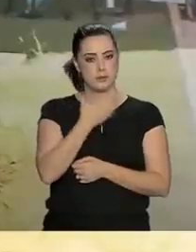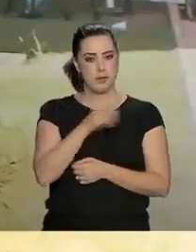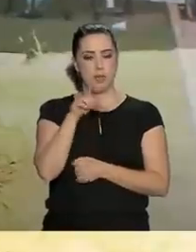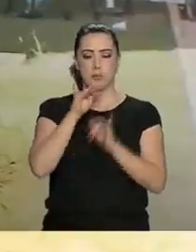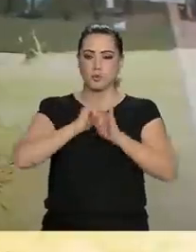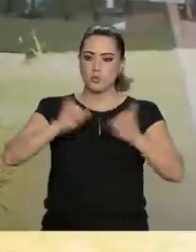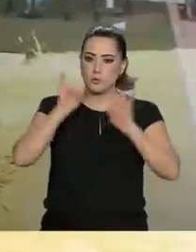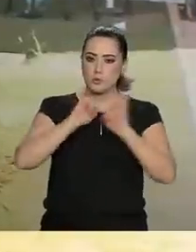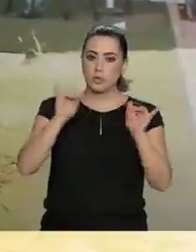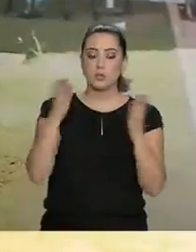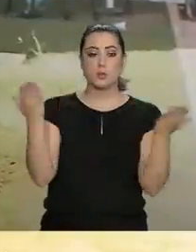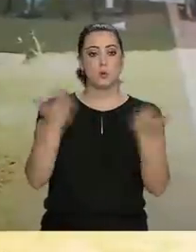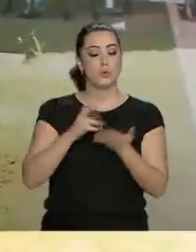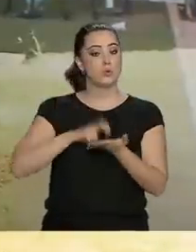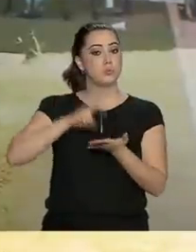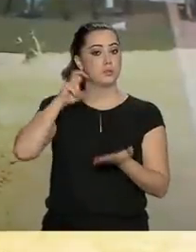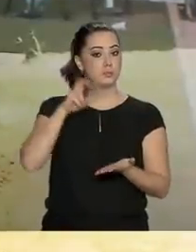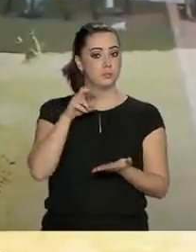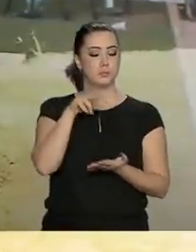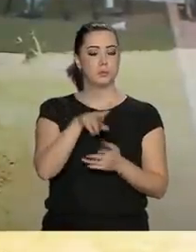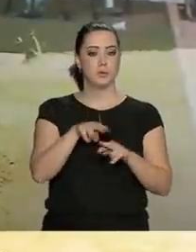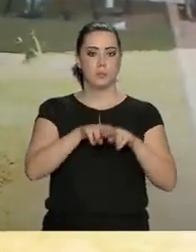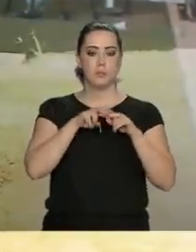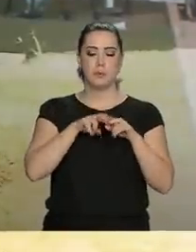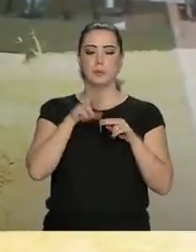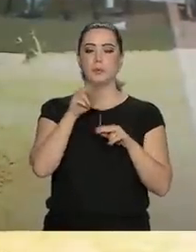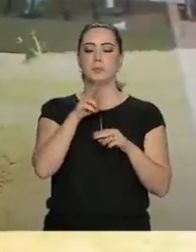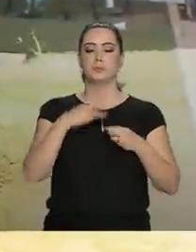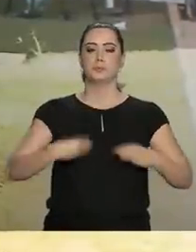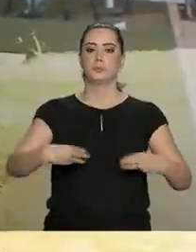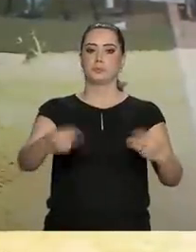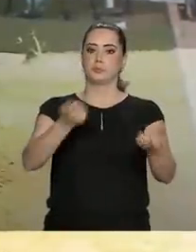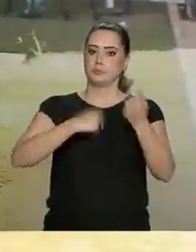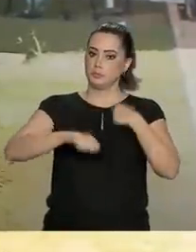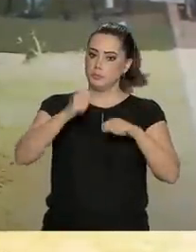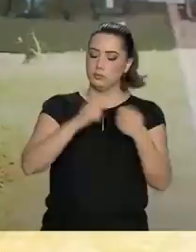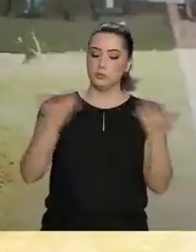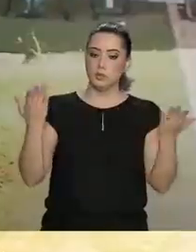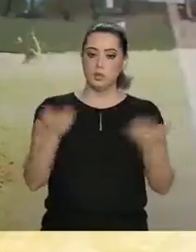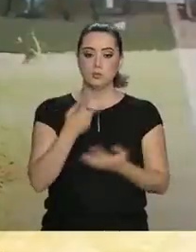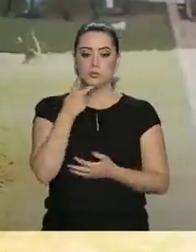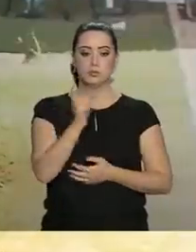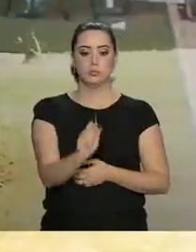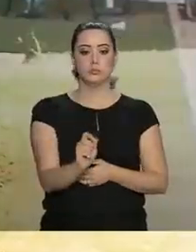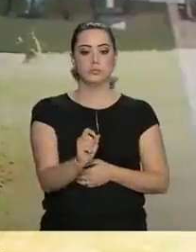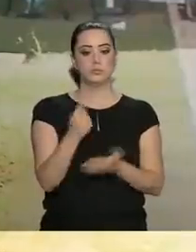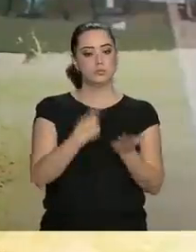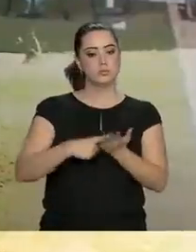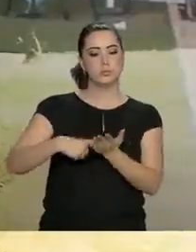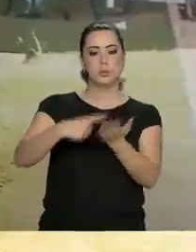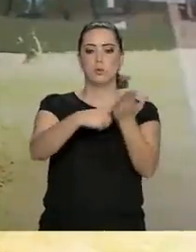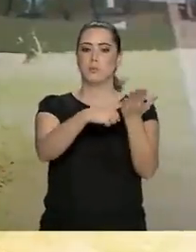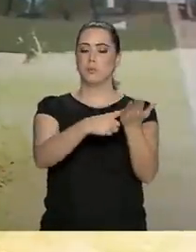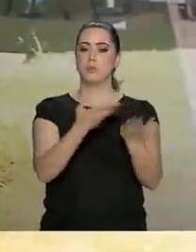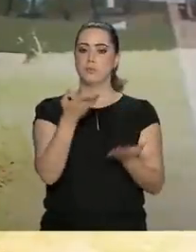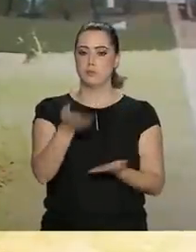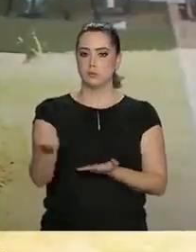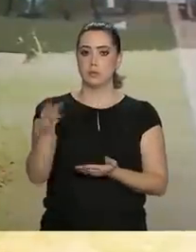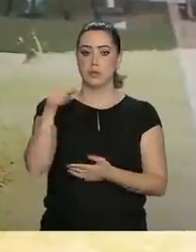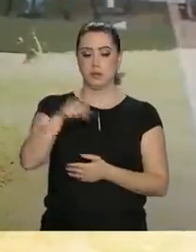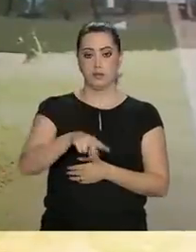foi divulgado hoje de manhã pelo Ministério da Economia. E agora, falando sobre agenda, aqui